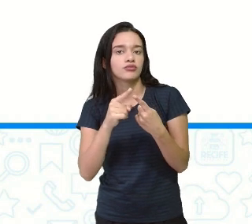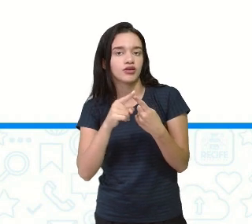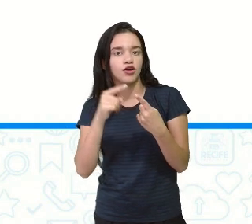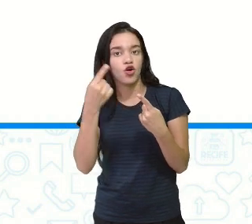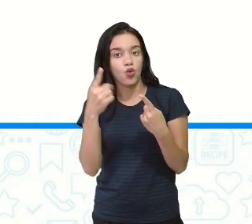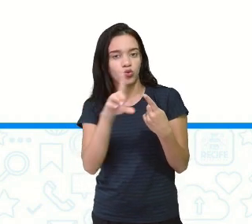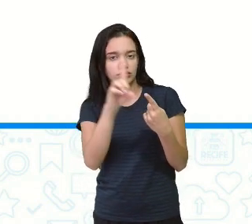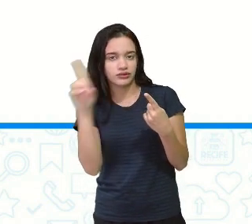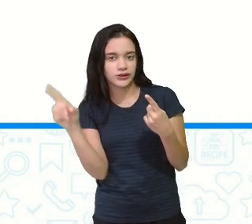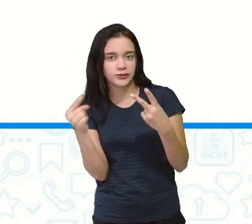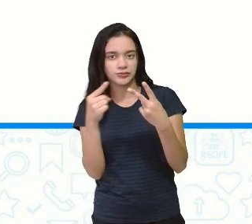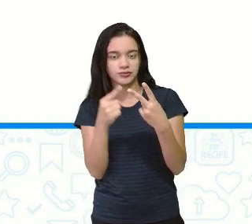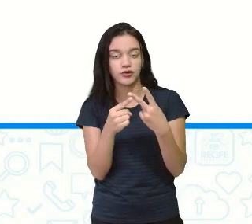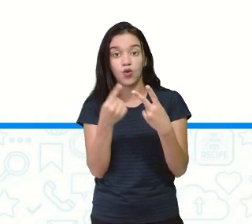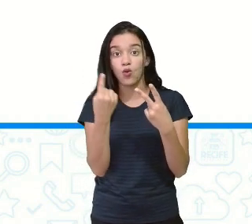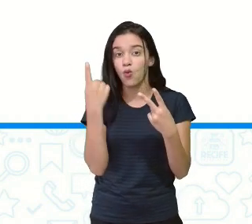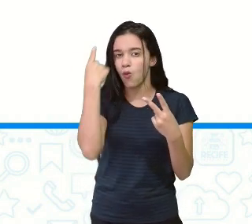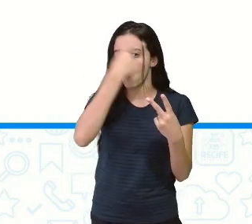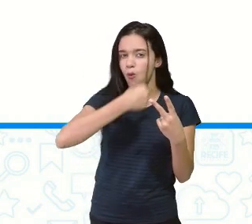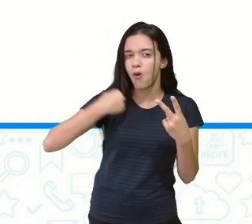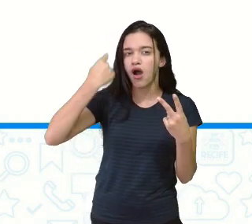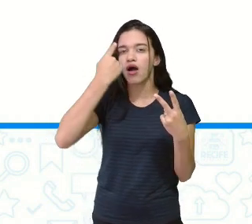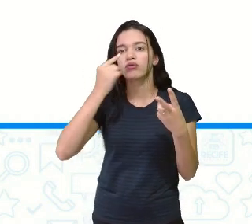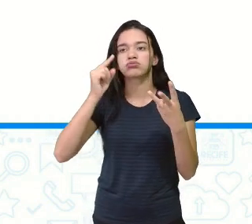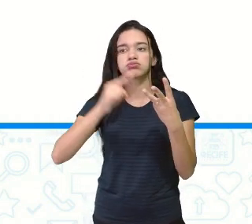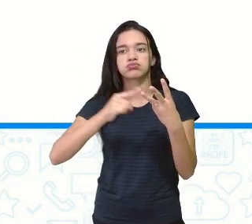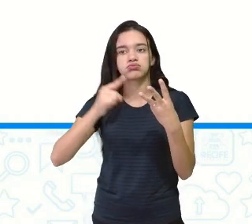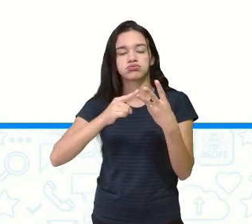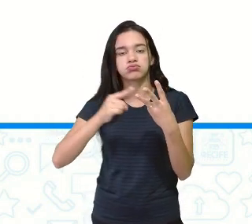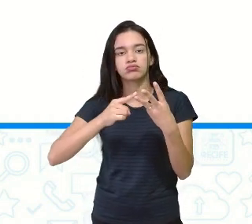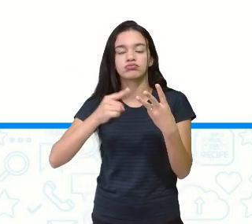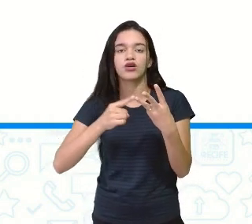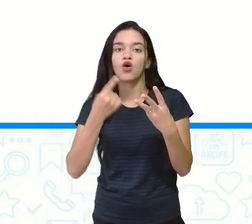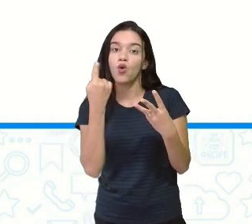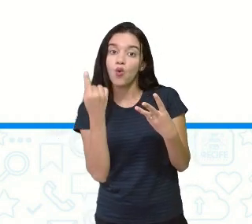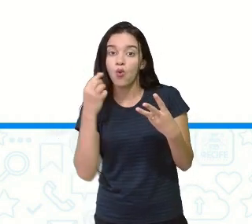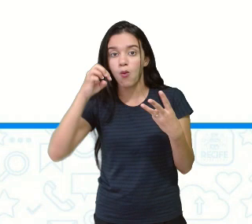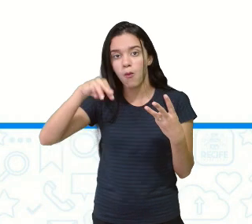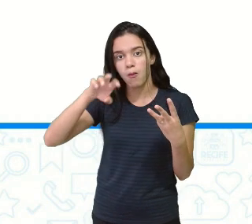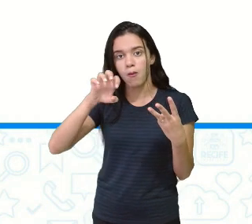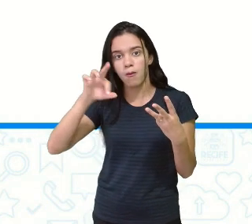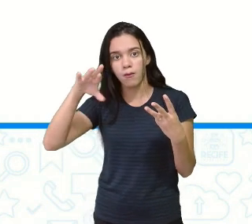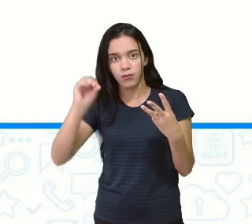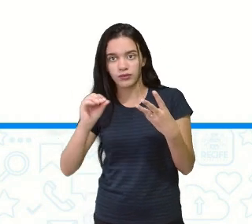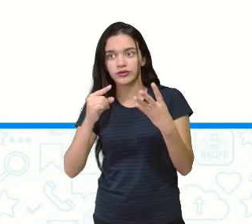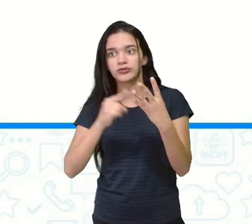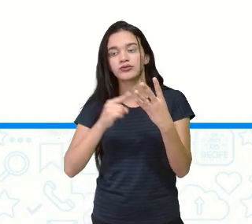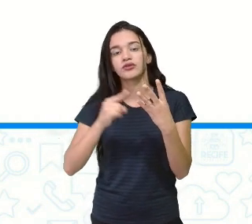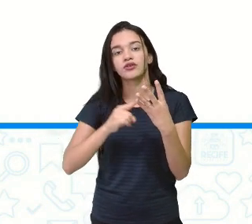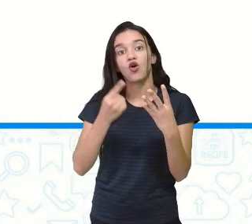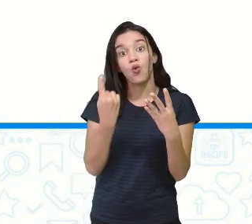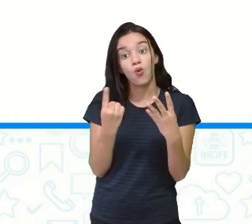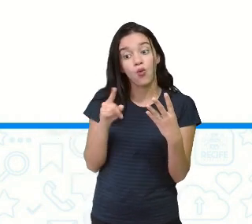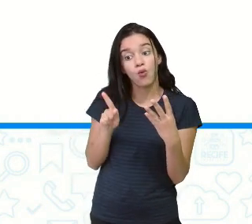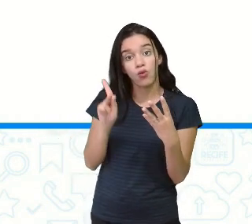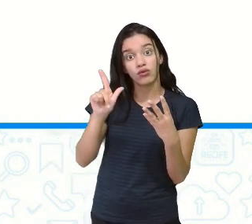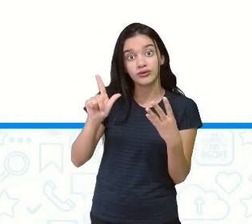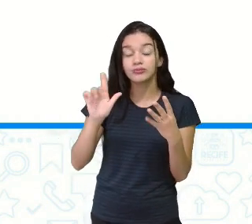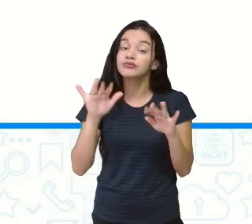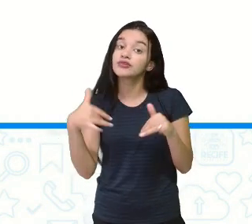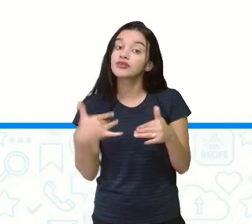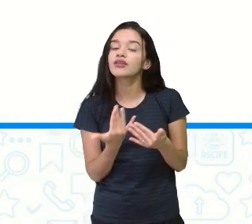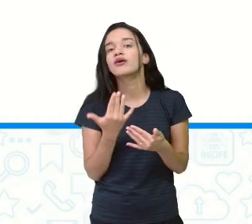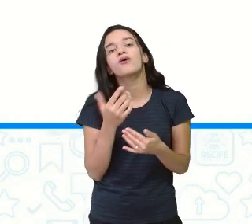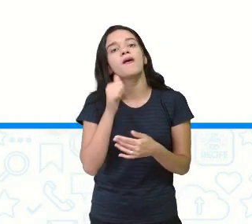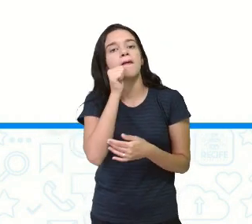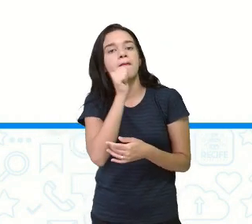B, 1 hora. Letra C, 1 metro. Letra D, 1 quilo. Então,